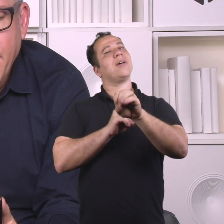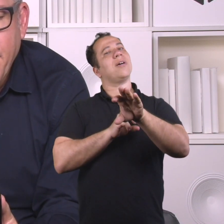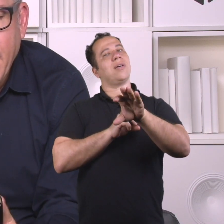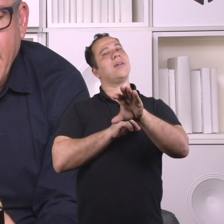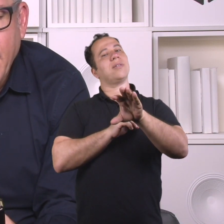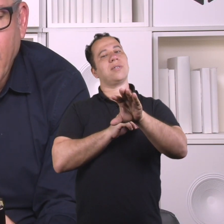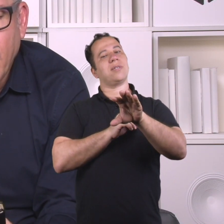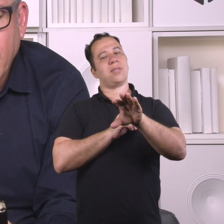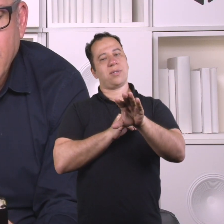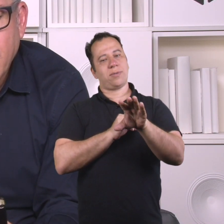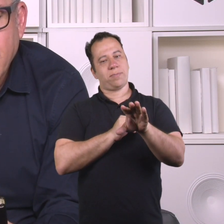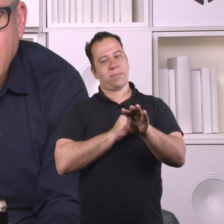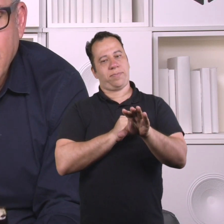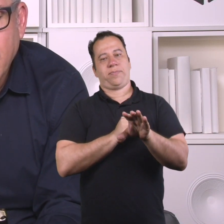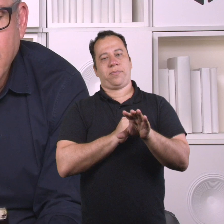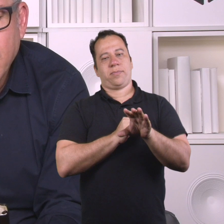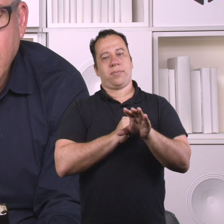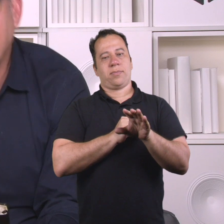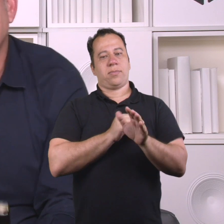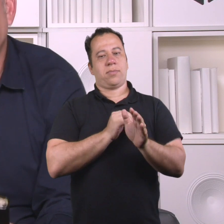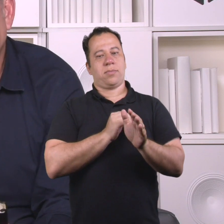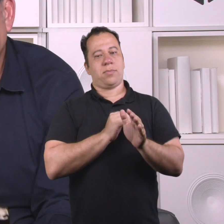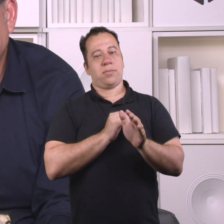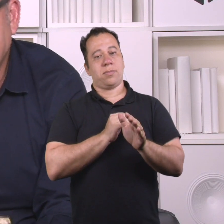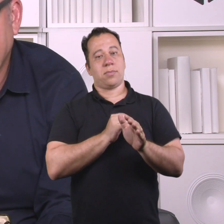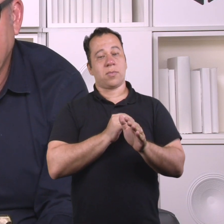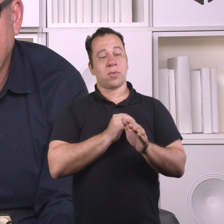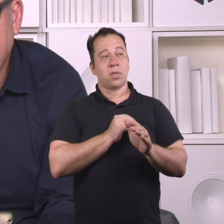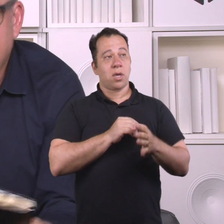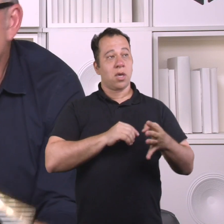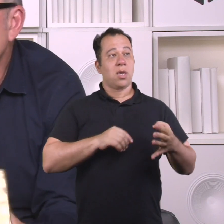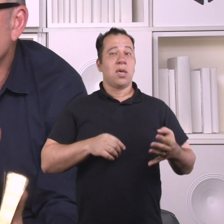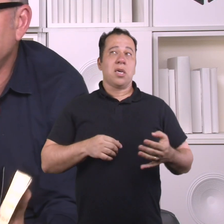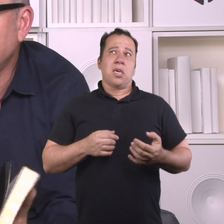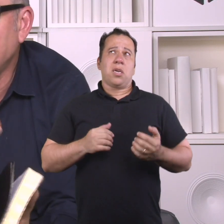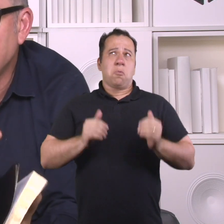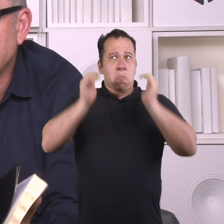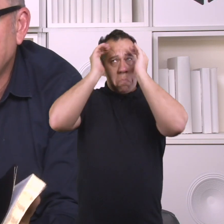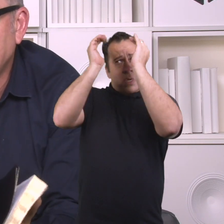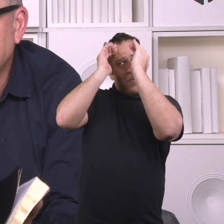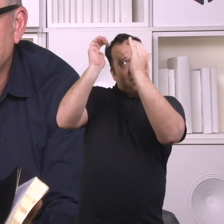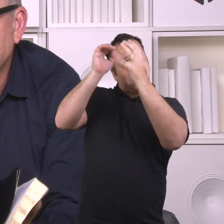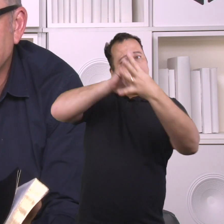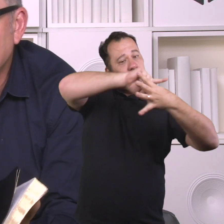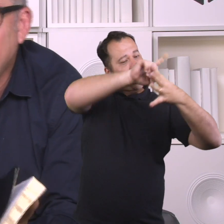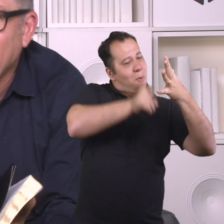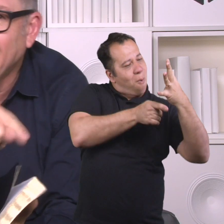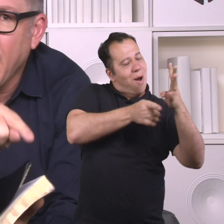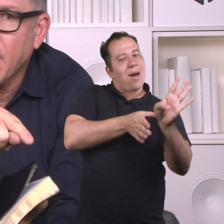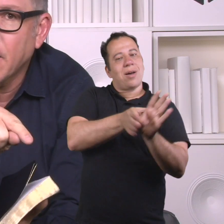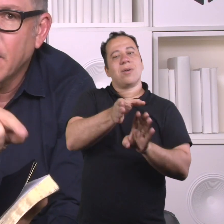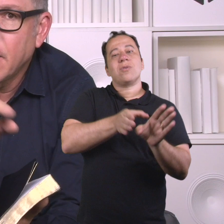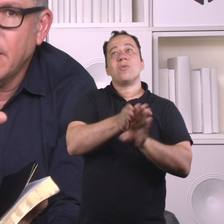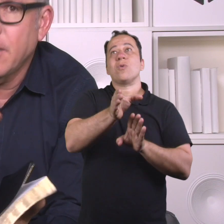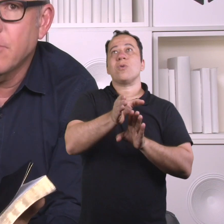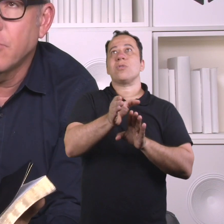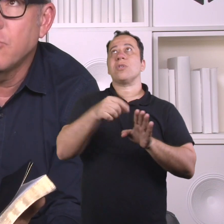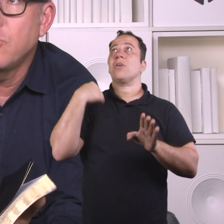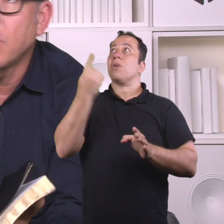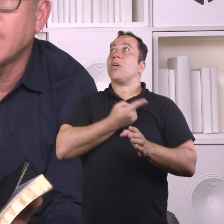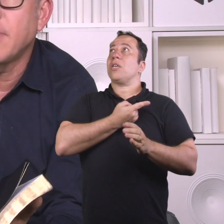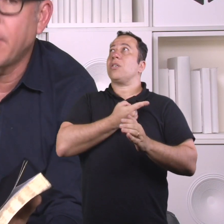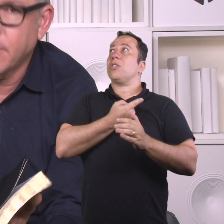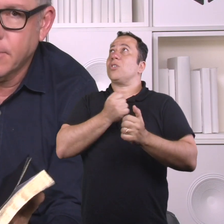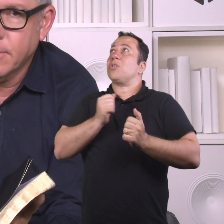gente coloca os nossos tesouros no céu. Porque Jesus não está falando a juntar tesouros da terra e